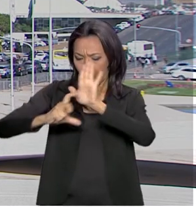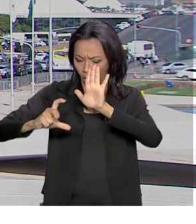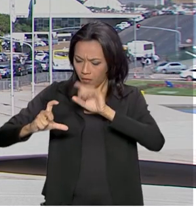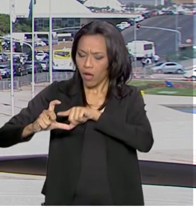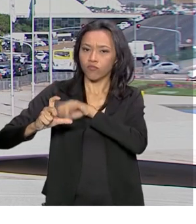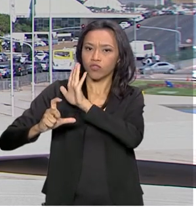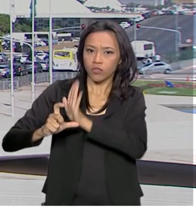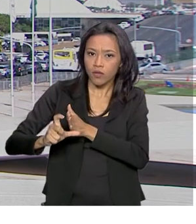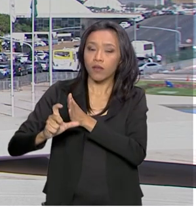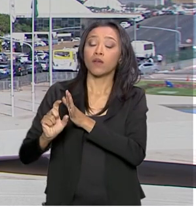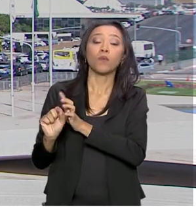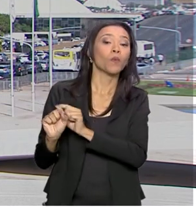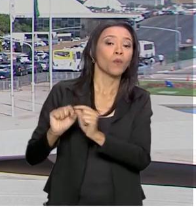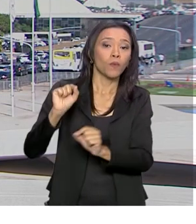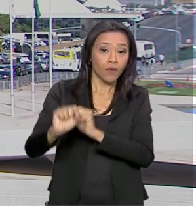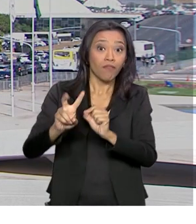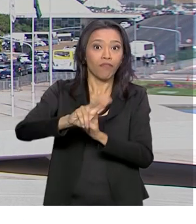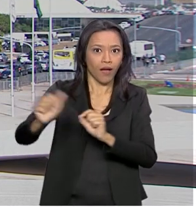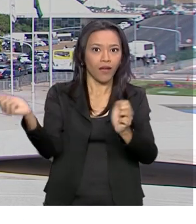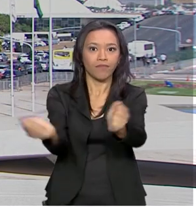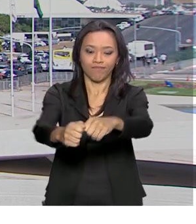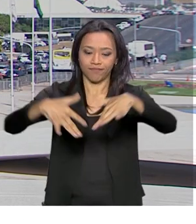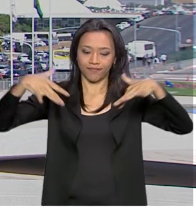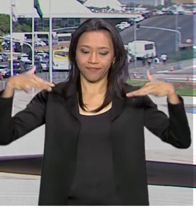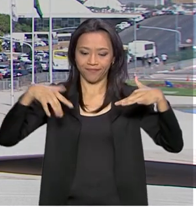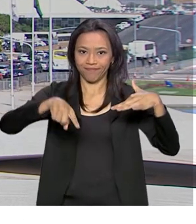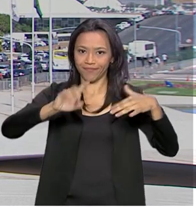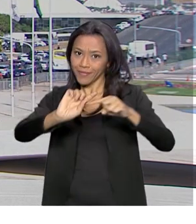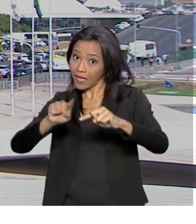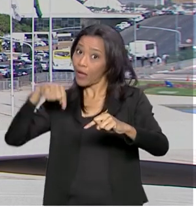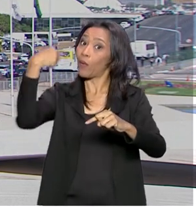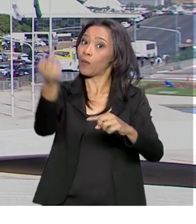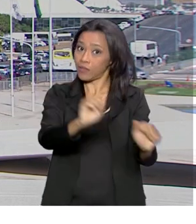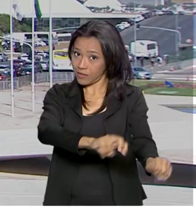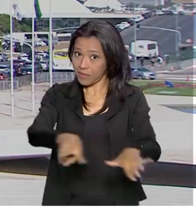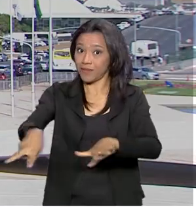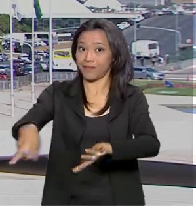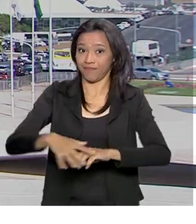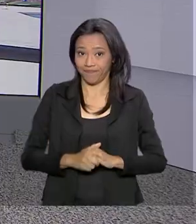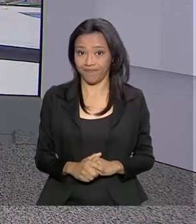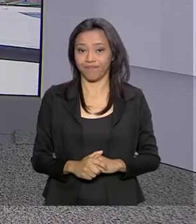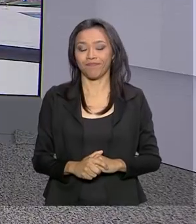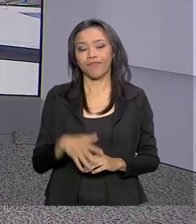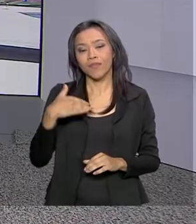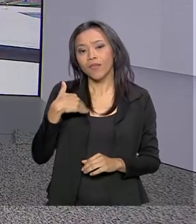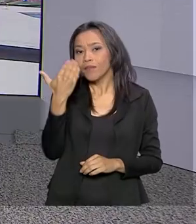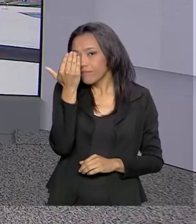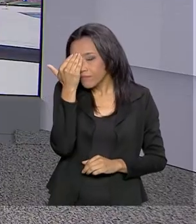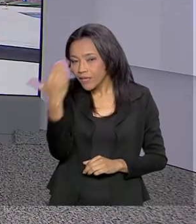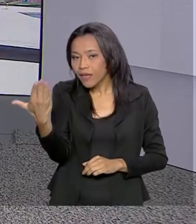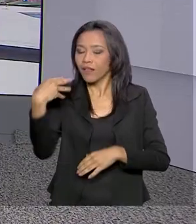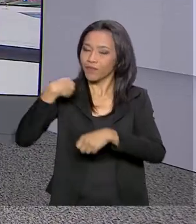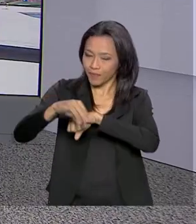o que deve acontecer em plenário no senado na semana que vem mara obrigada pelas informações glauco